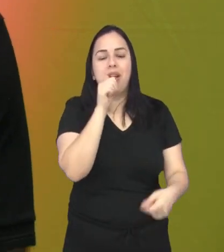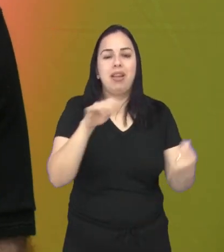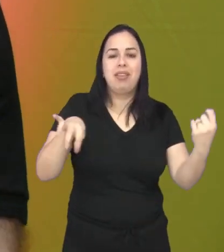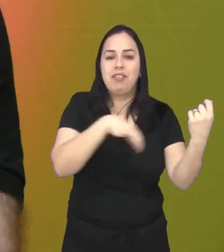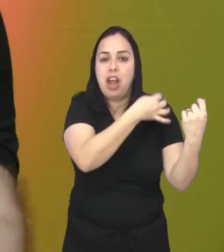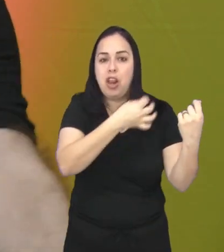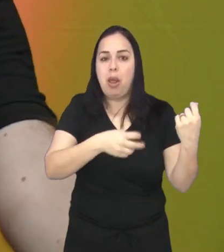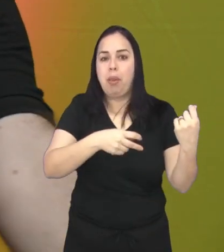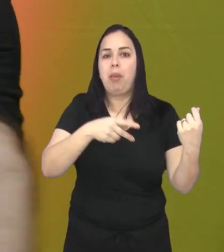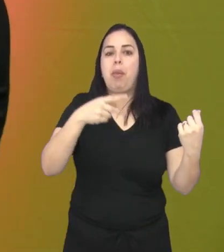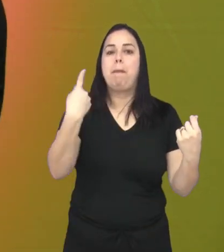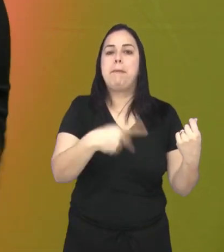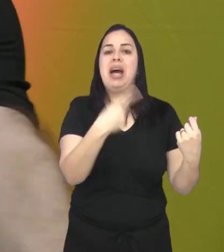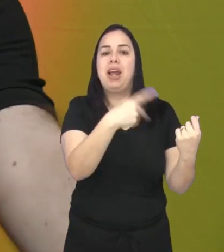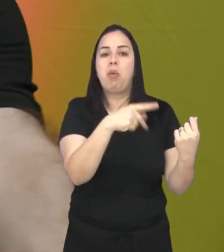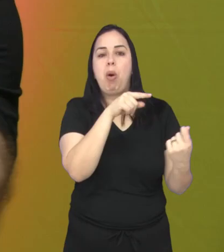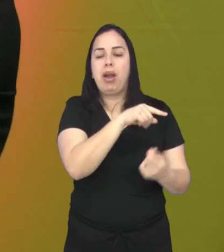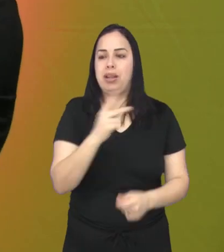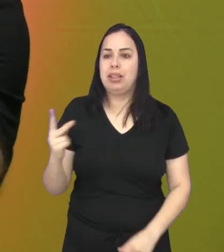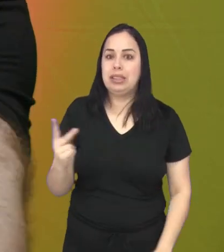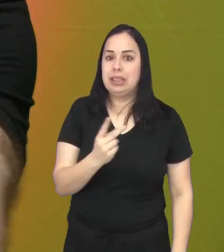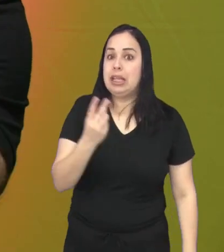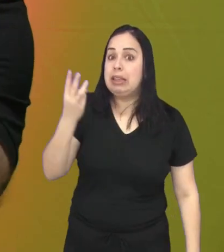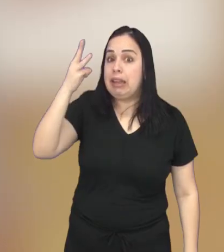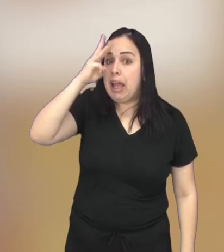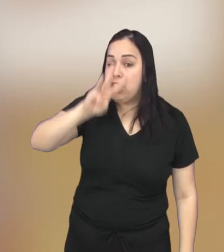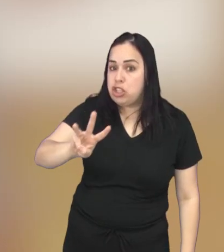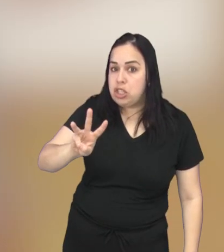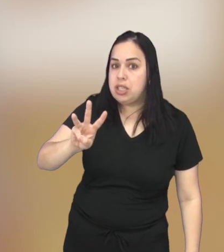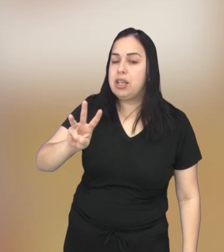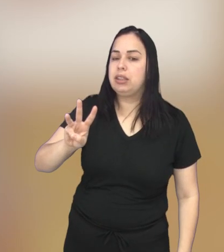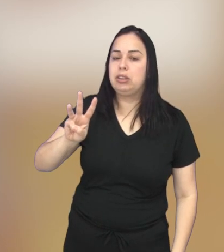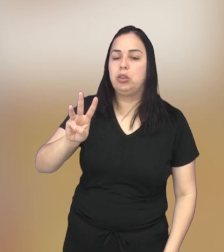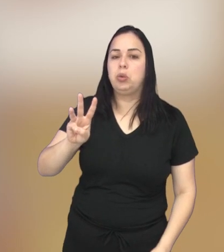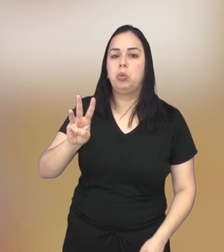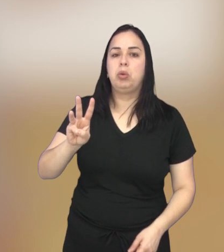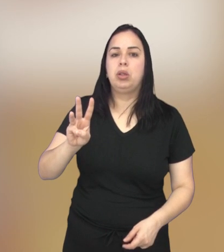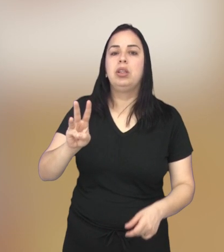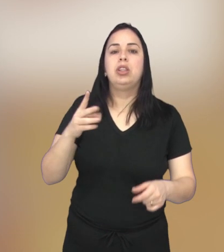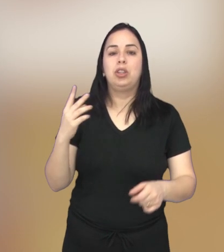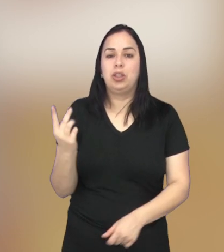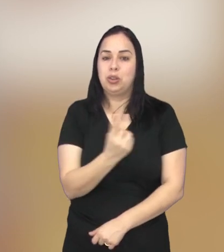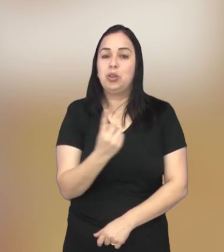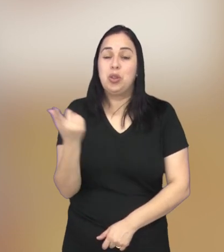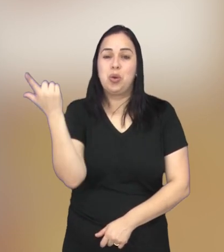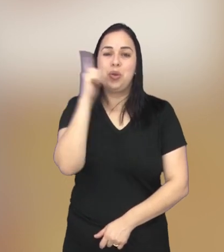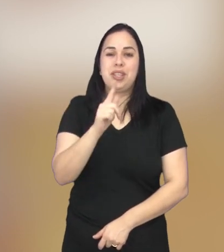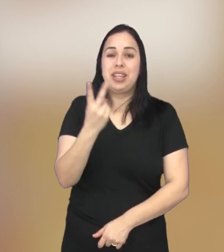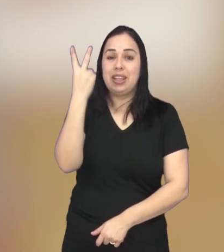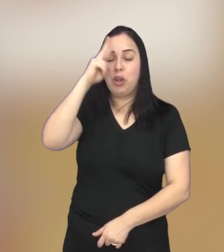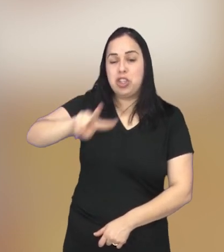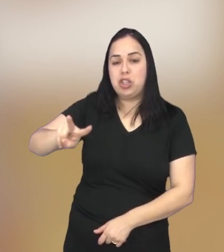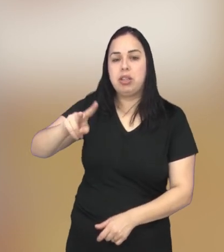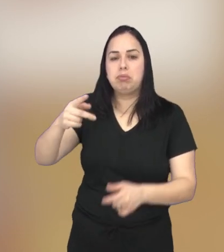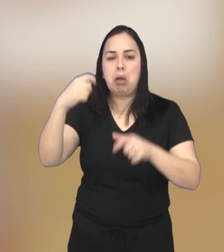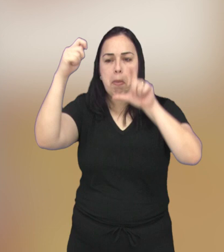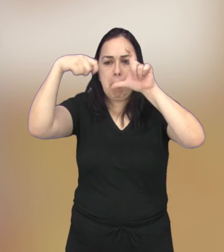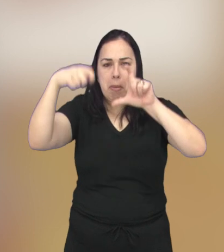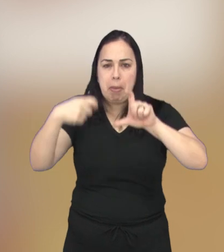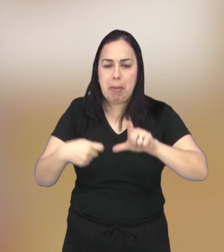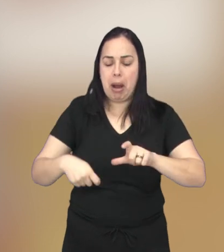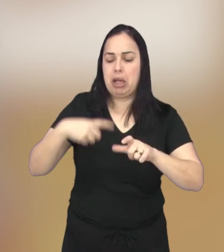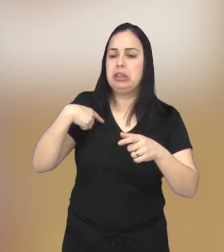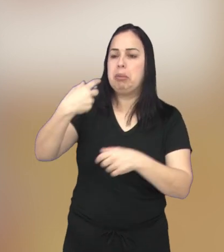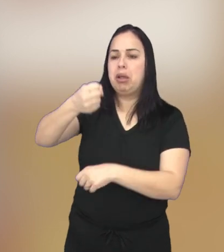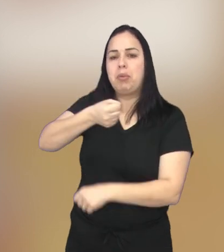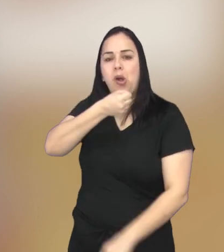Ibirapuera. Eu vi que tinha uns dias aí, tinha 3 dias na agenda de nada. E a gente gravou esse disco em 2 dias. Porque no jazz